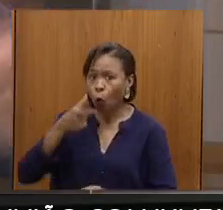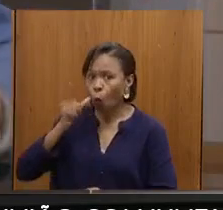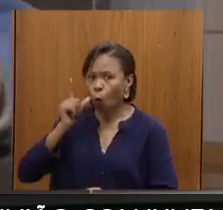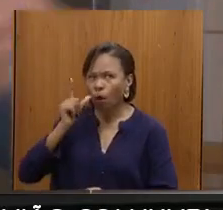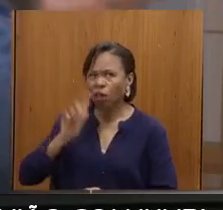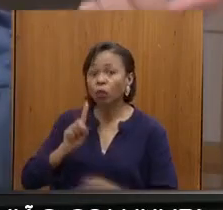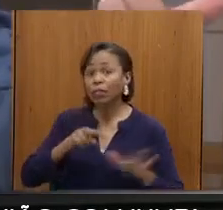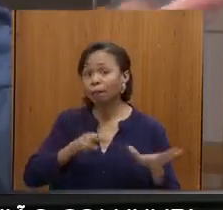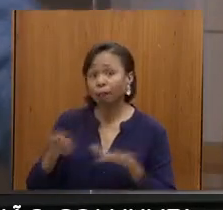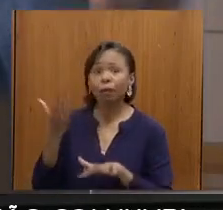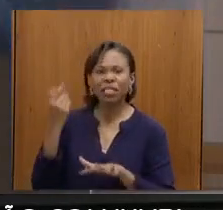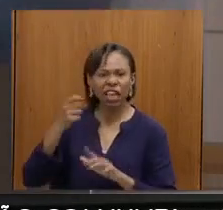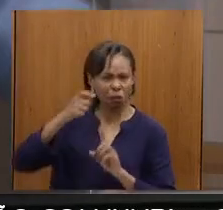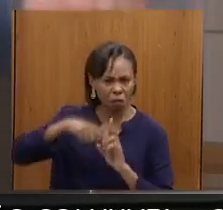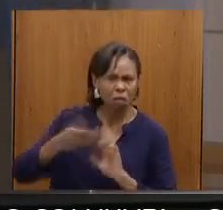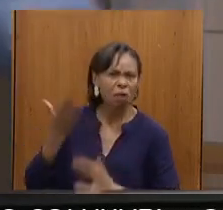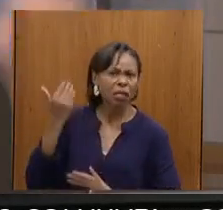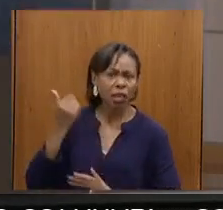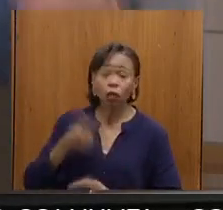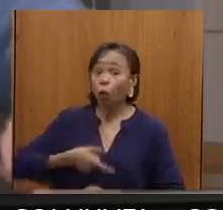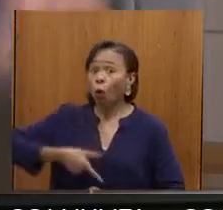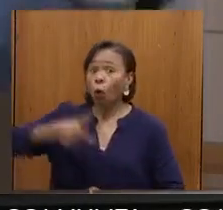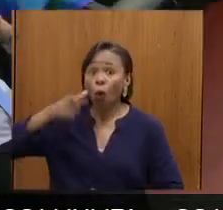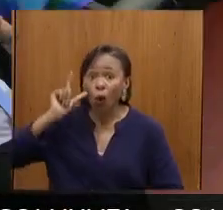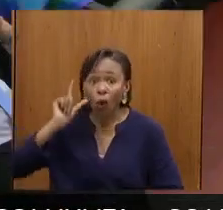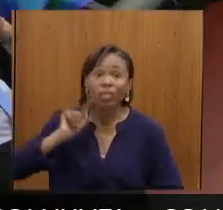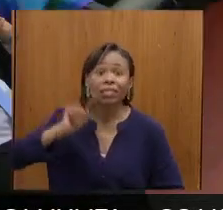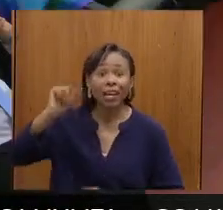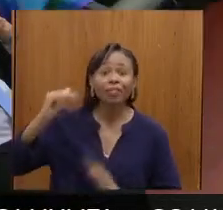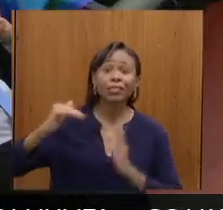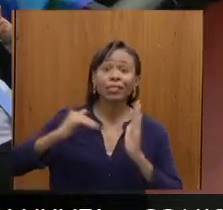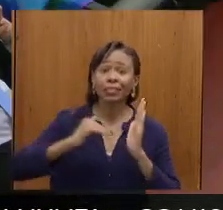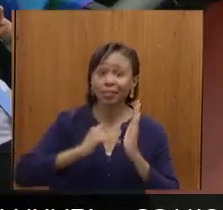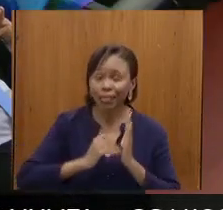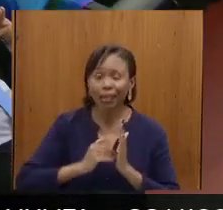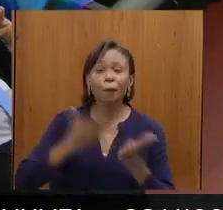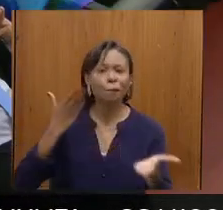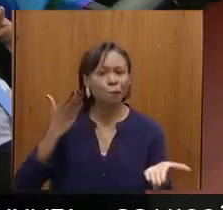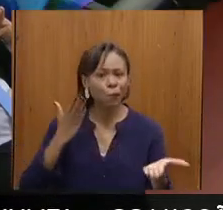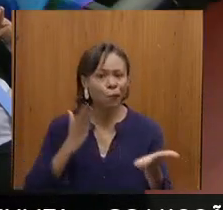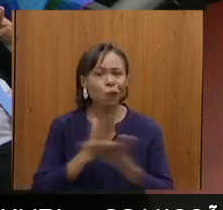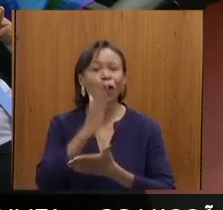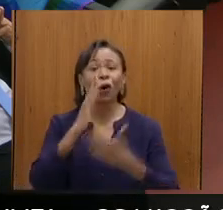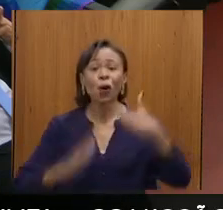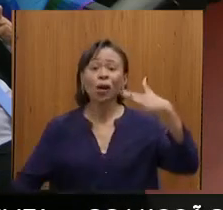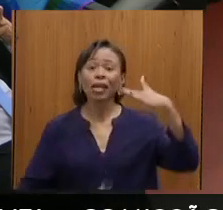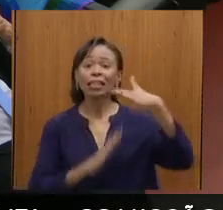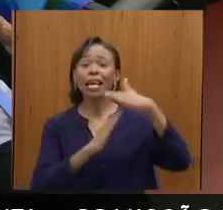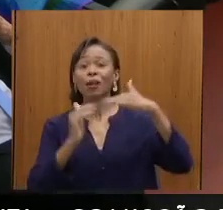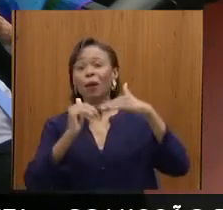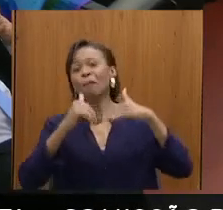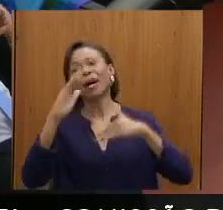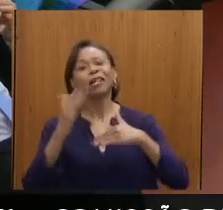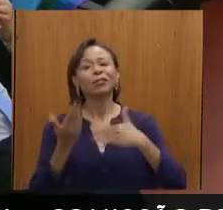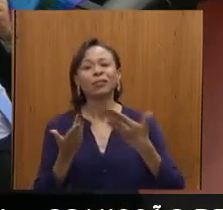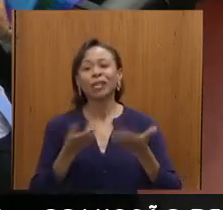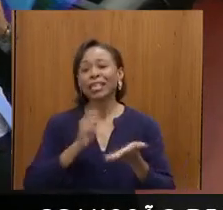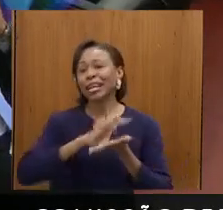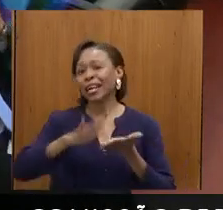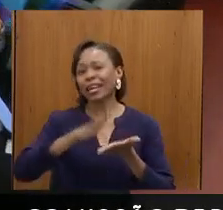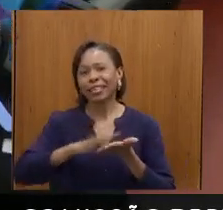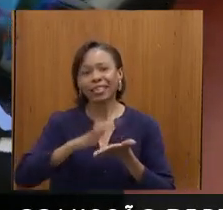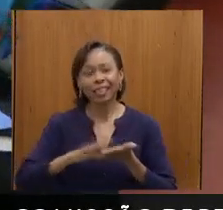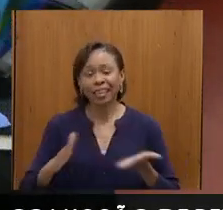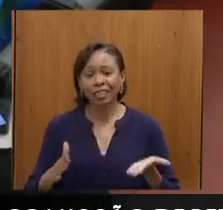semana passada, no mês passado, ontem o Senado aprovou o aumento do teto de gasto. Ou seja, há uma